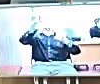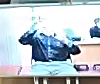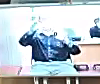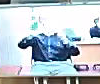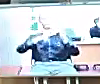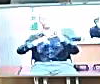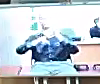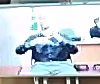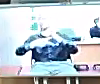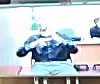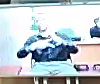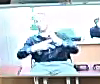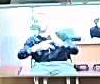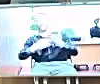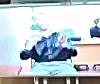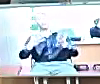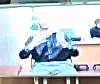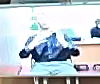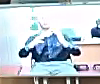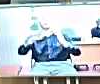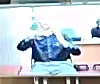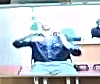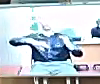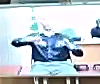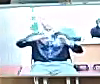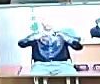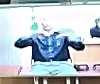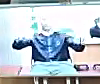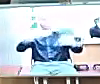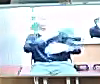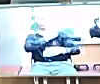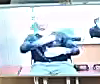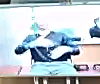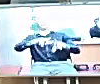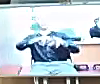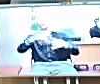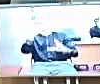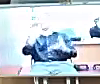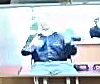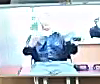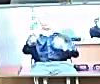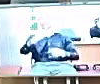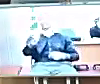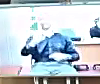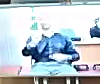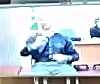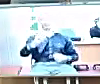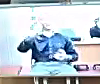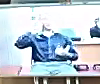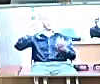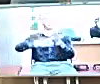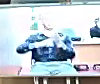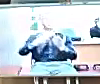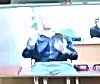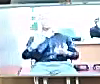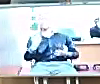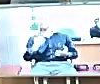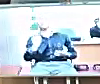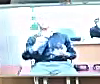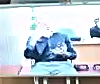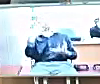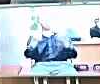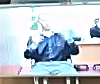sindicais por grande grande parte das bancadas que não é decidiram não para não